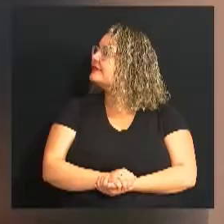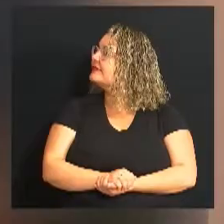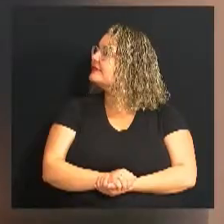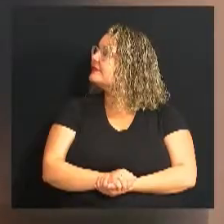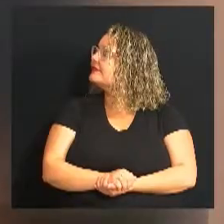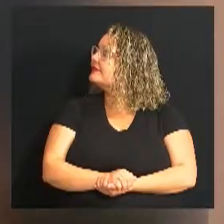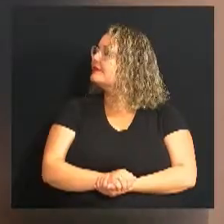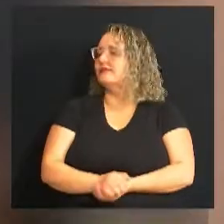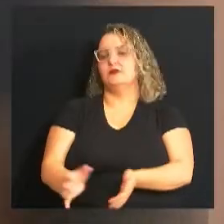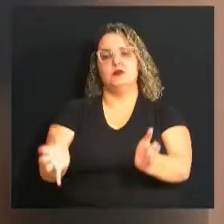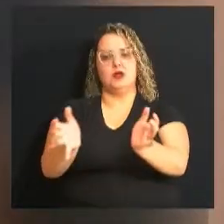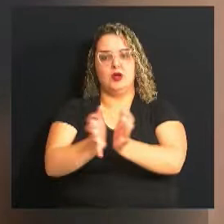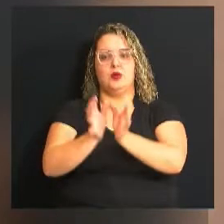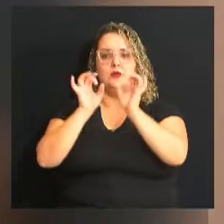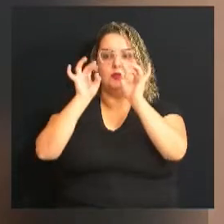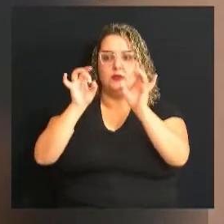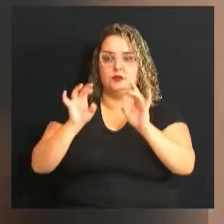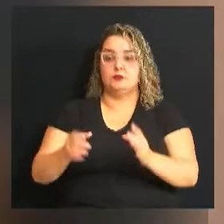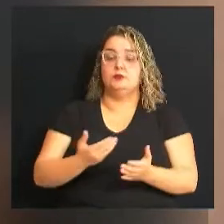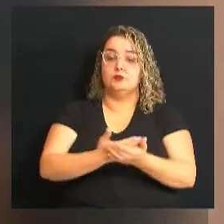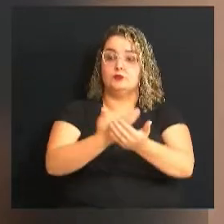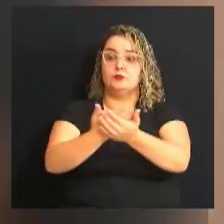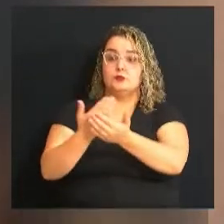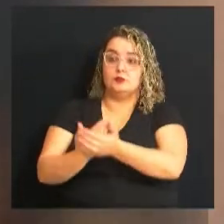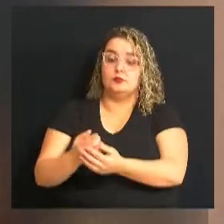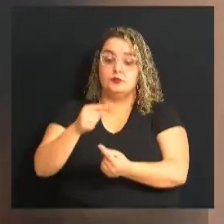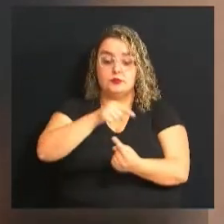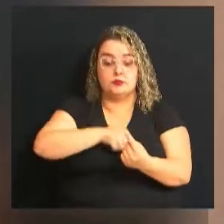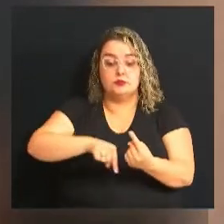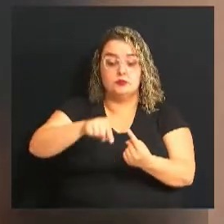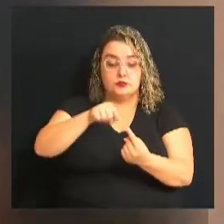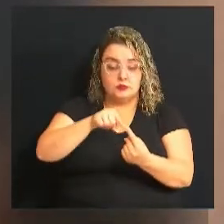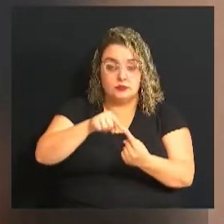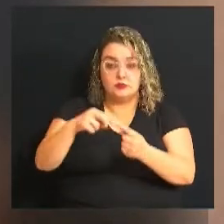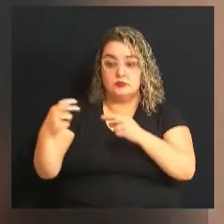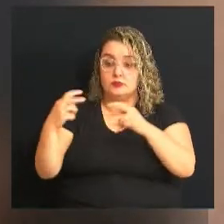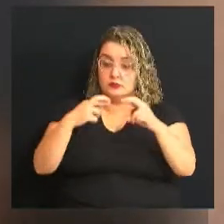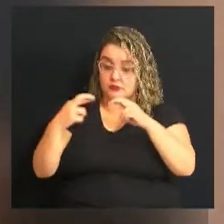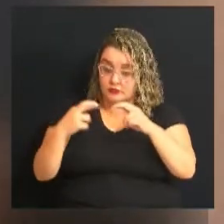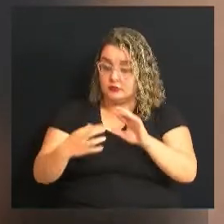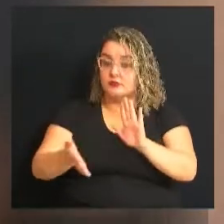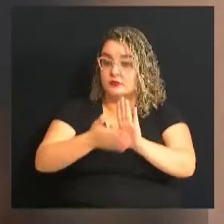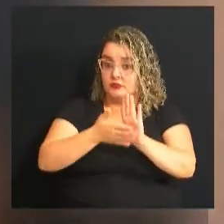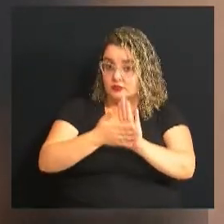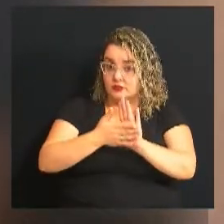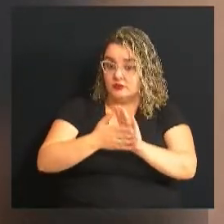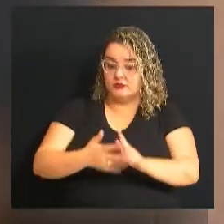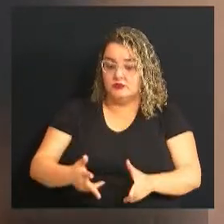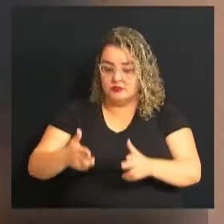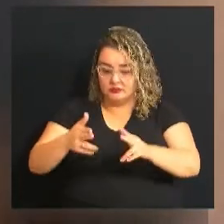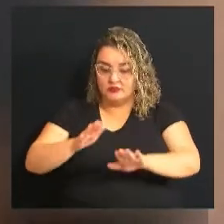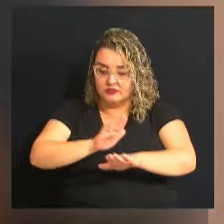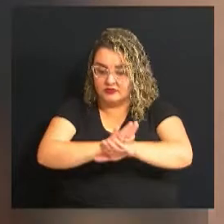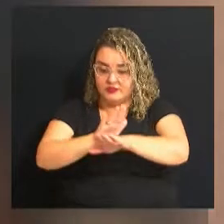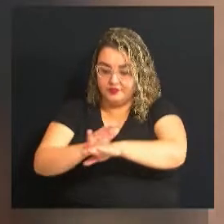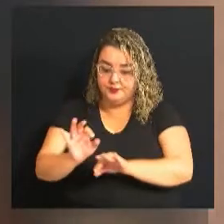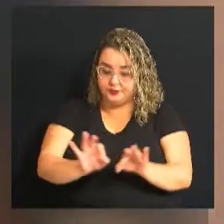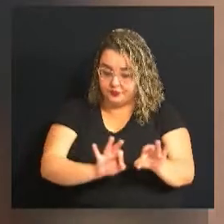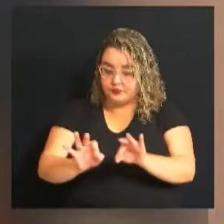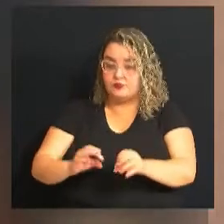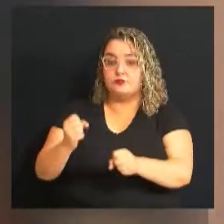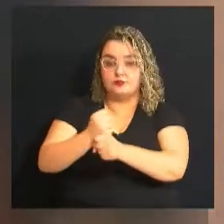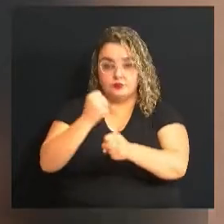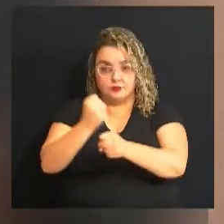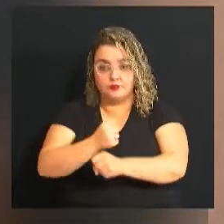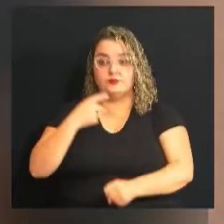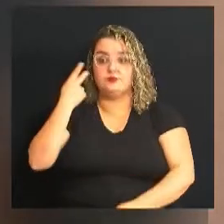A Comissão Especial de Estudos, com a finalidade de analisar e propor intervenções, projetos, obras e